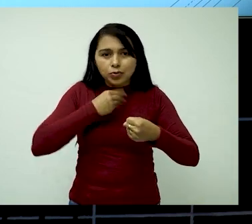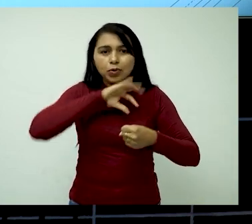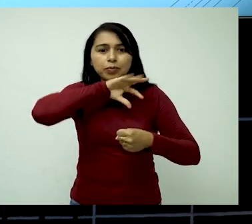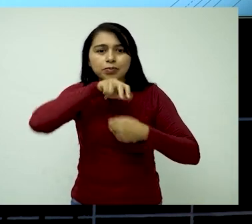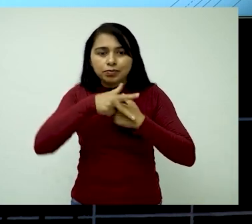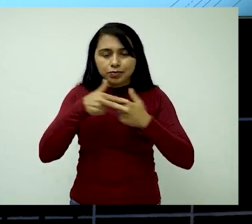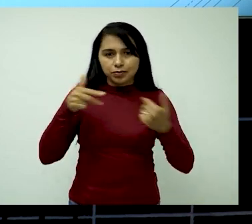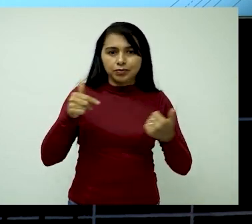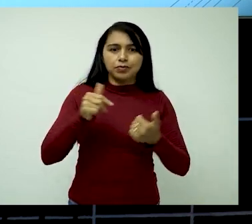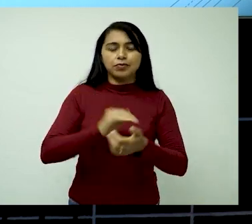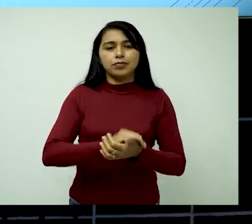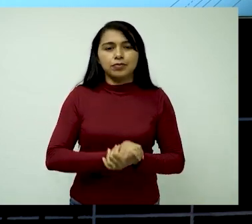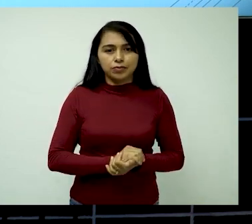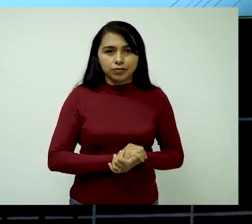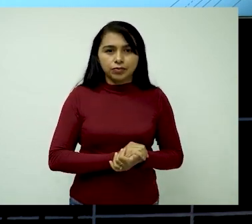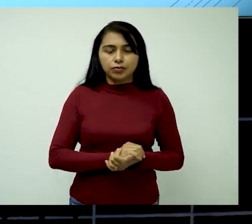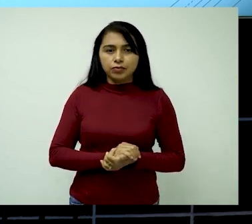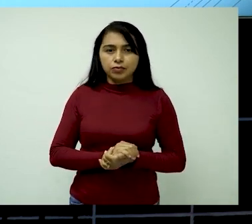anterior. E aí eu tenho